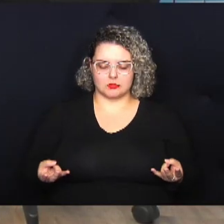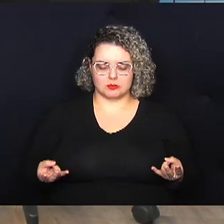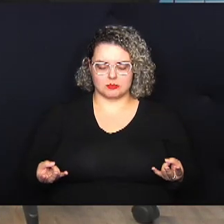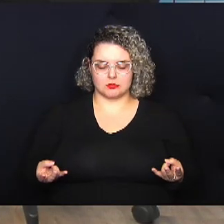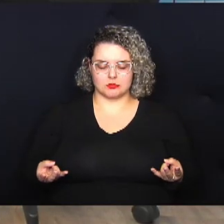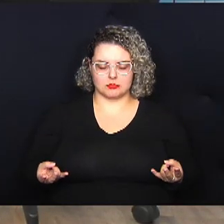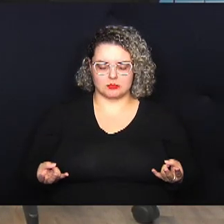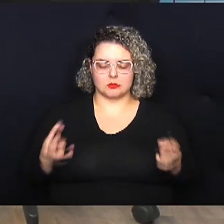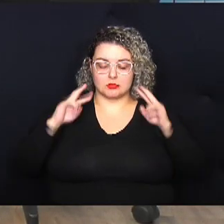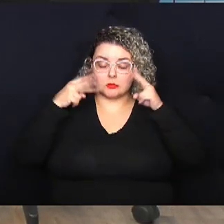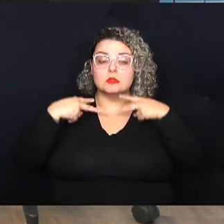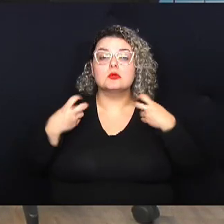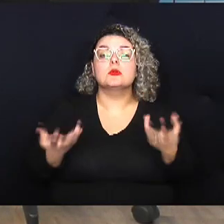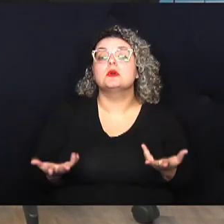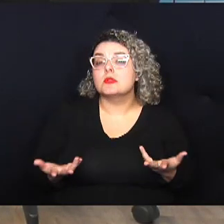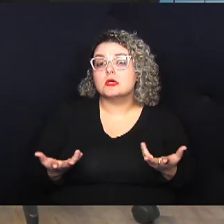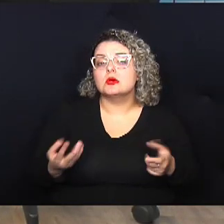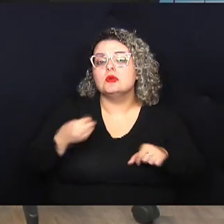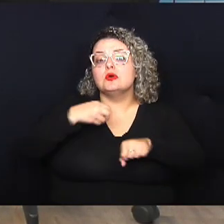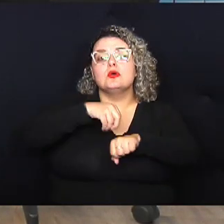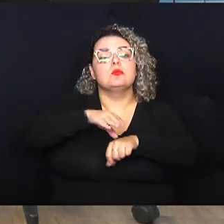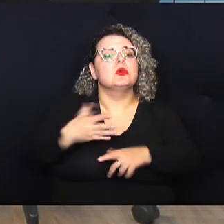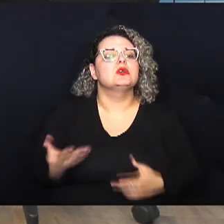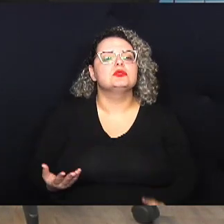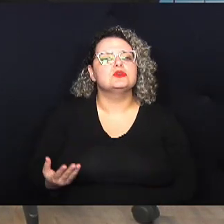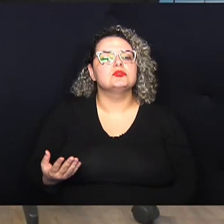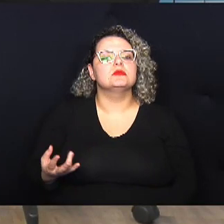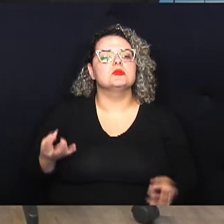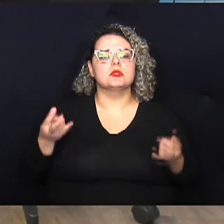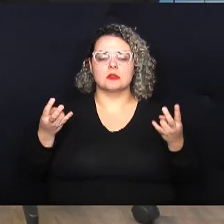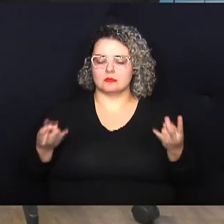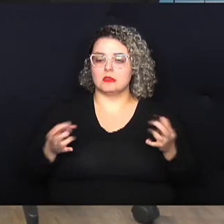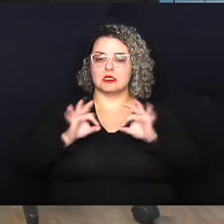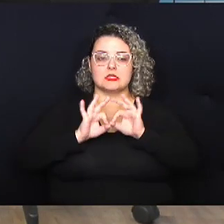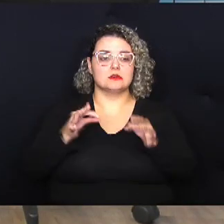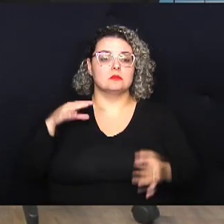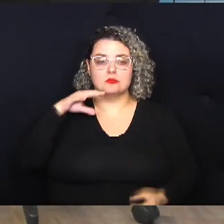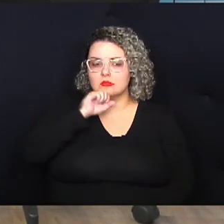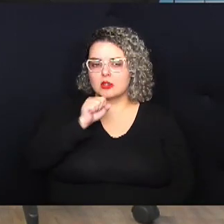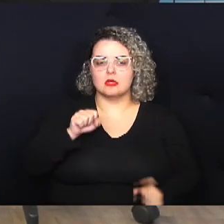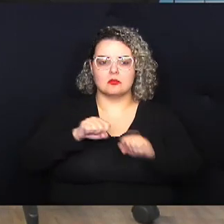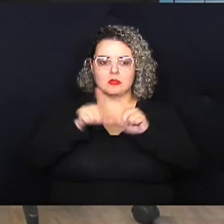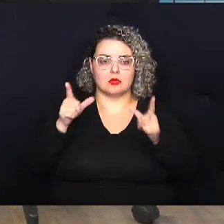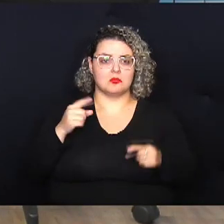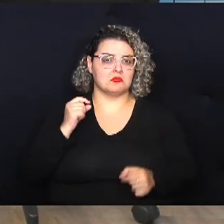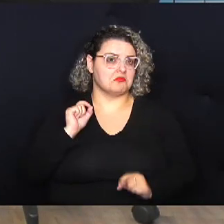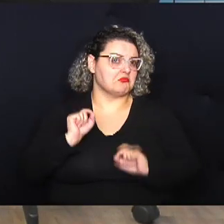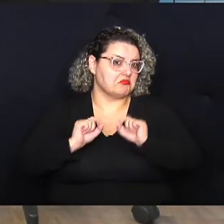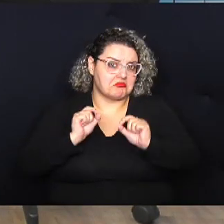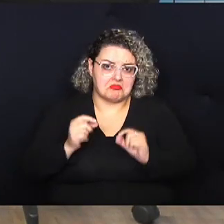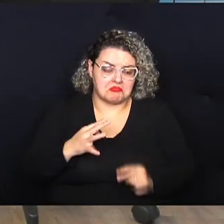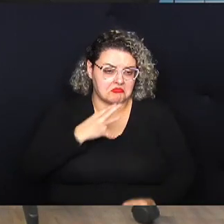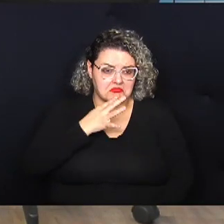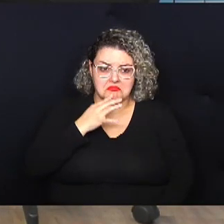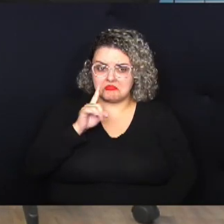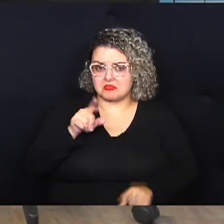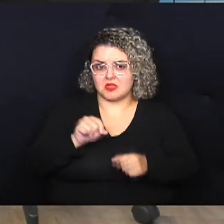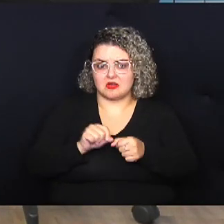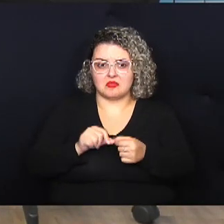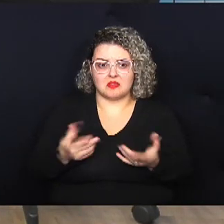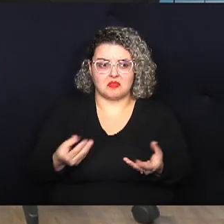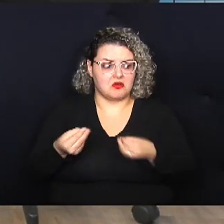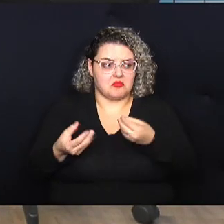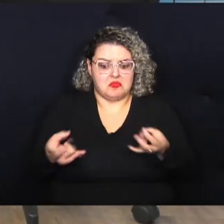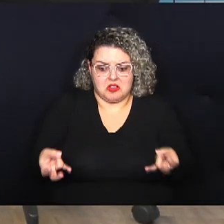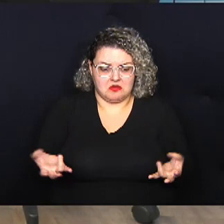autoconhecimento, né? E aí, uma dica para uma meditação simples e rápida, assim, de manhã, porque quem não conhece, quem não faz, às vezes fala assim, mas como é que eu vou